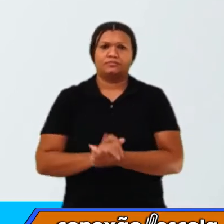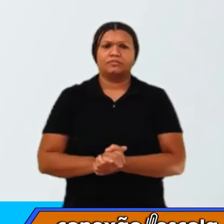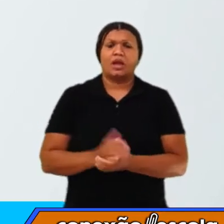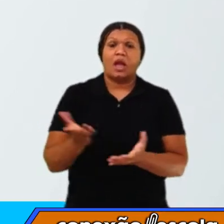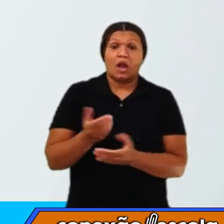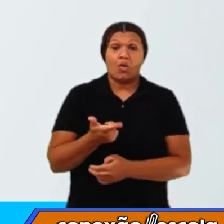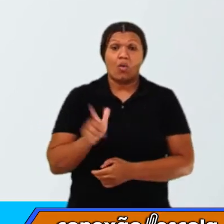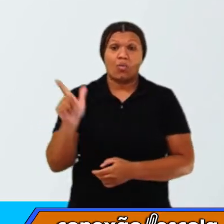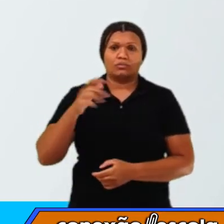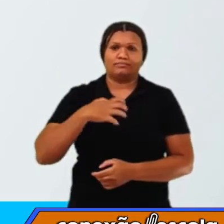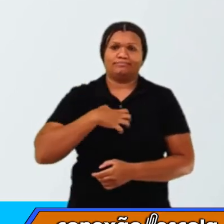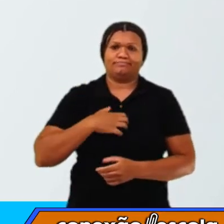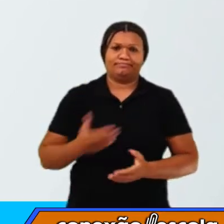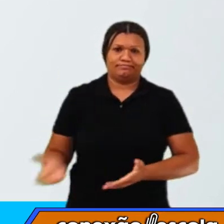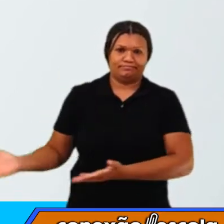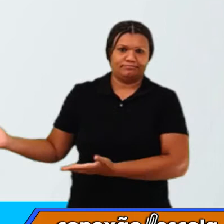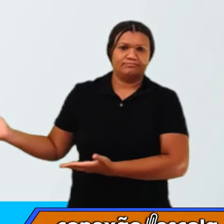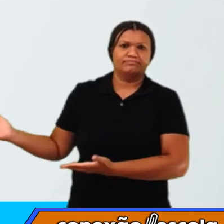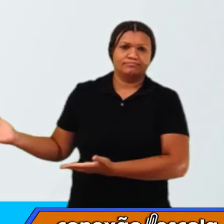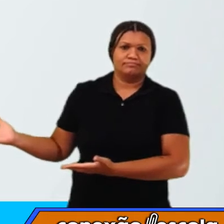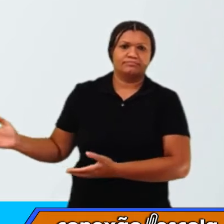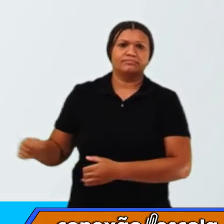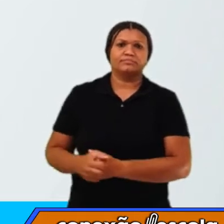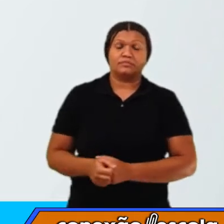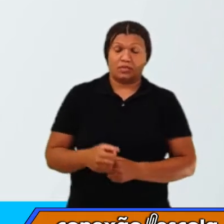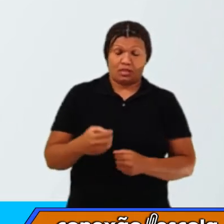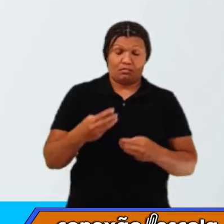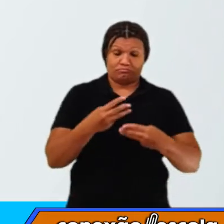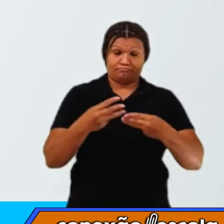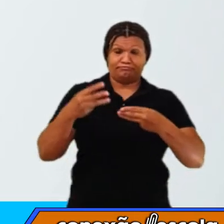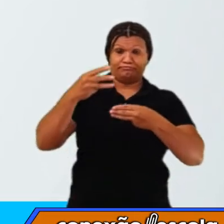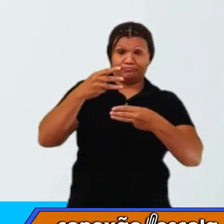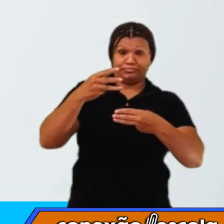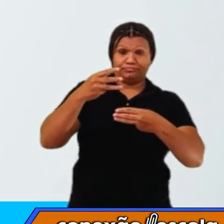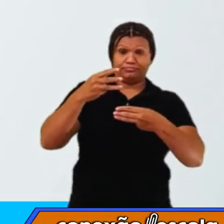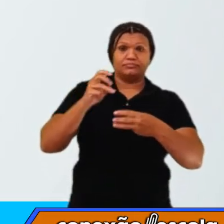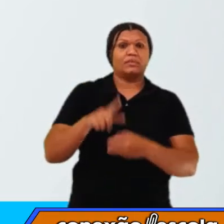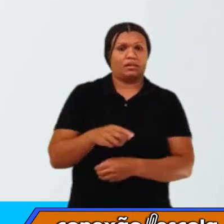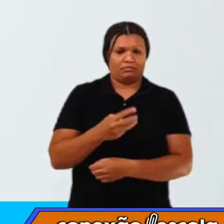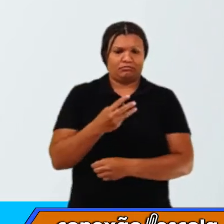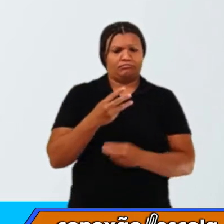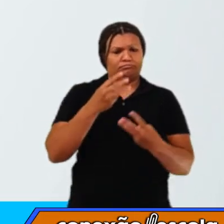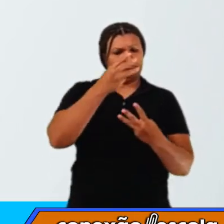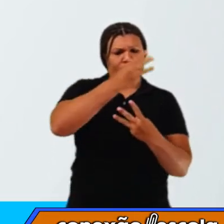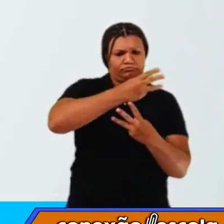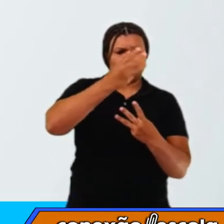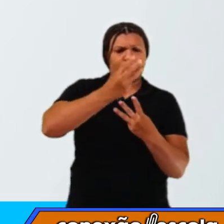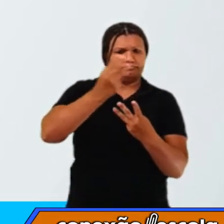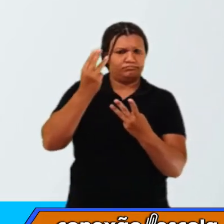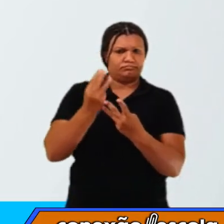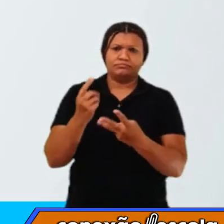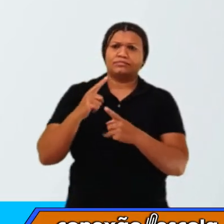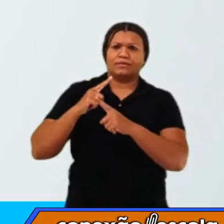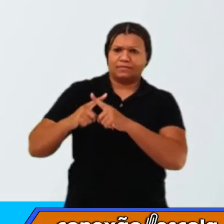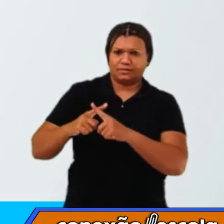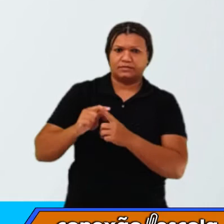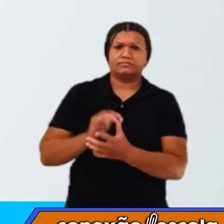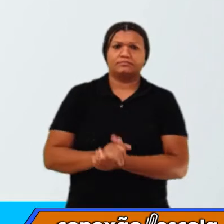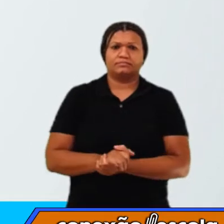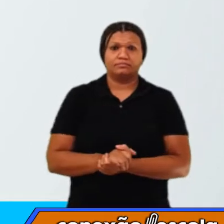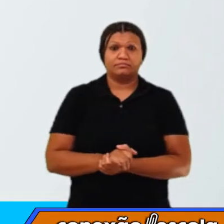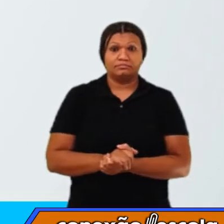resolver três Ao Cubo é 3 X3 X3 3 a quinta é 35 vezes olha